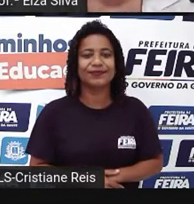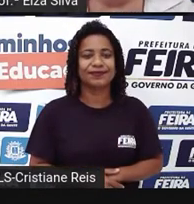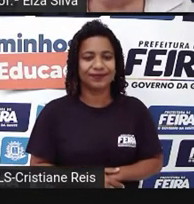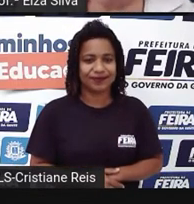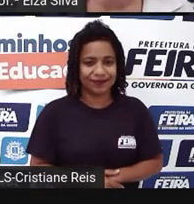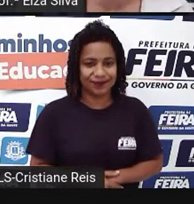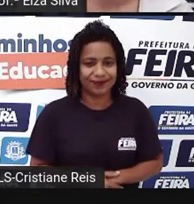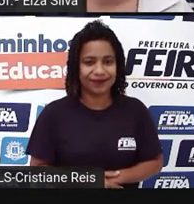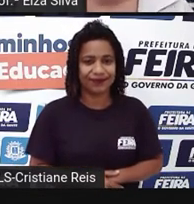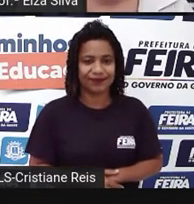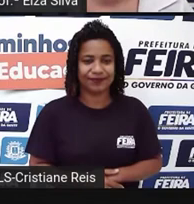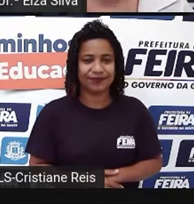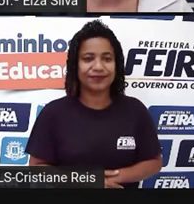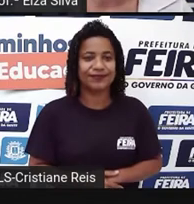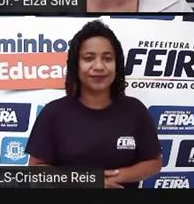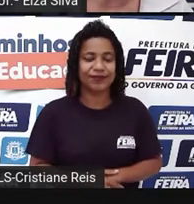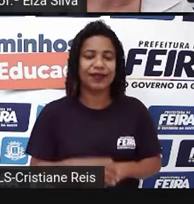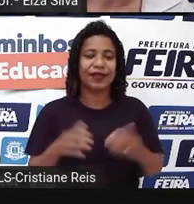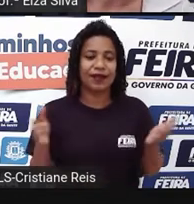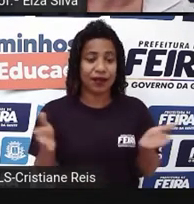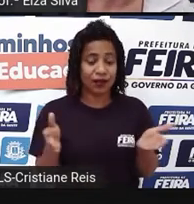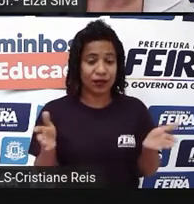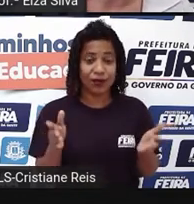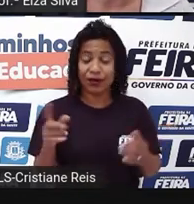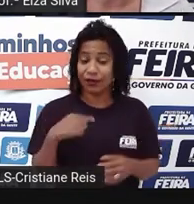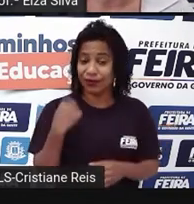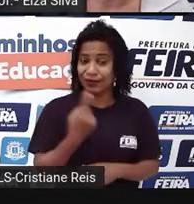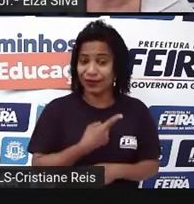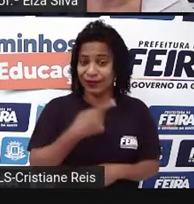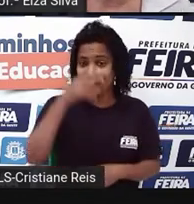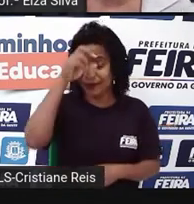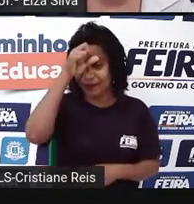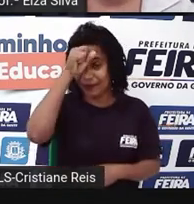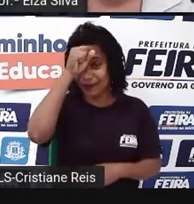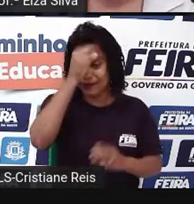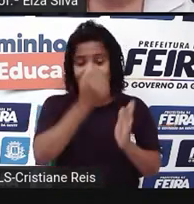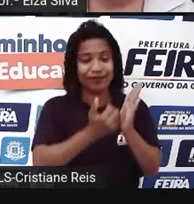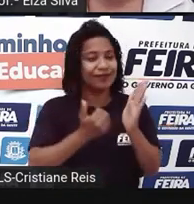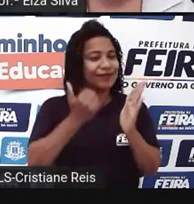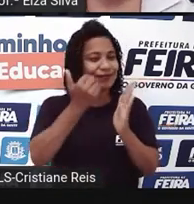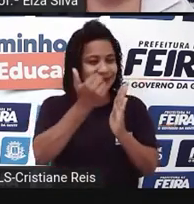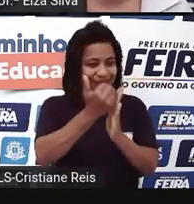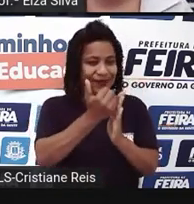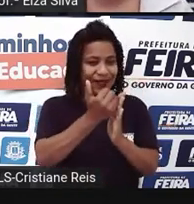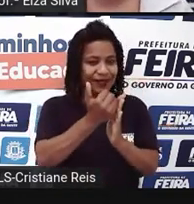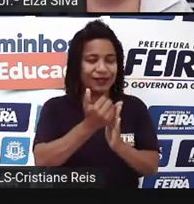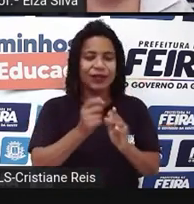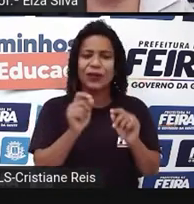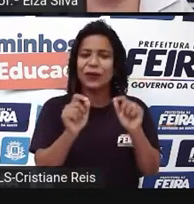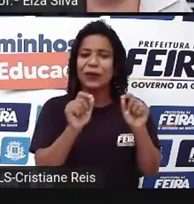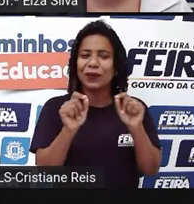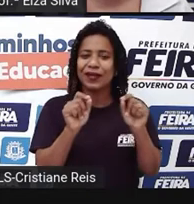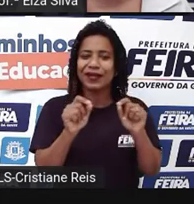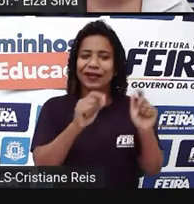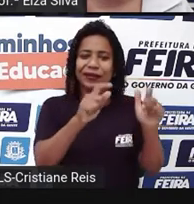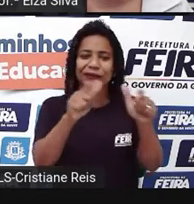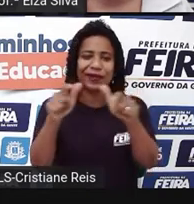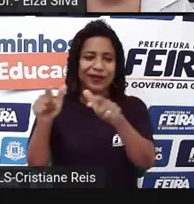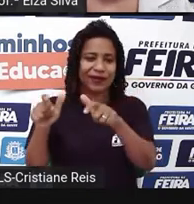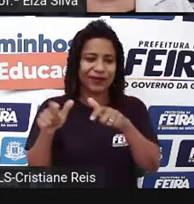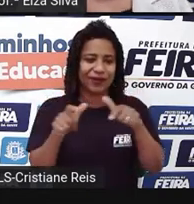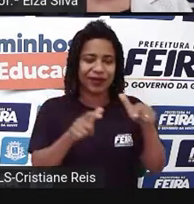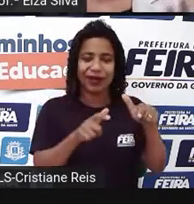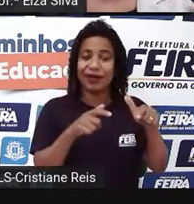Agora, nós vamos aprender um pouco mais a respeito de lugares famosos ao redor do